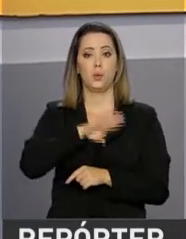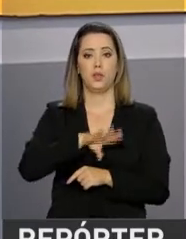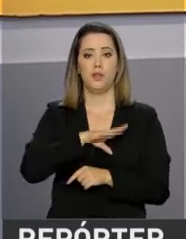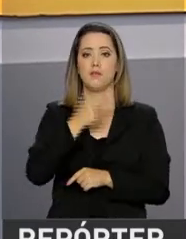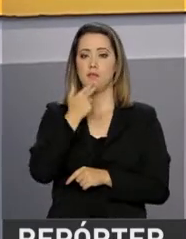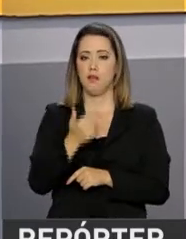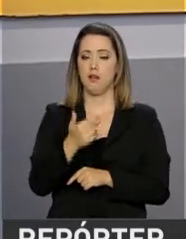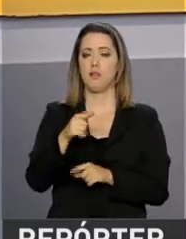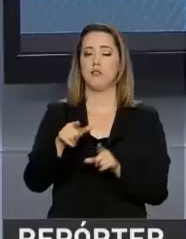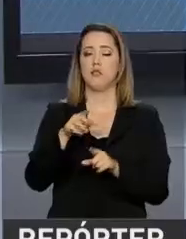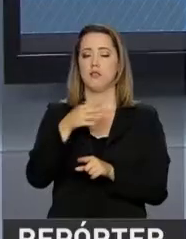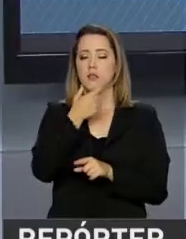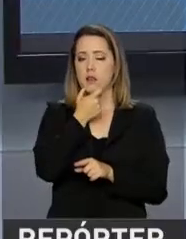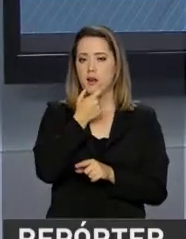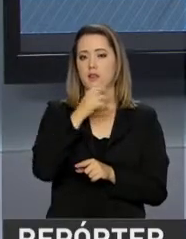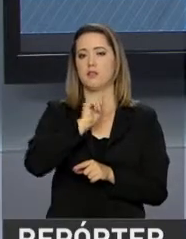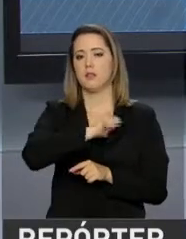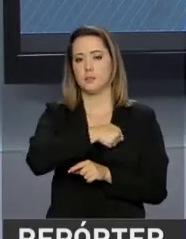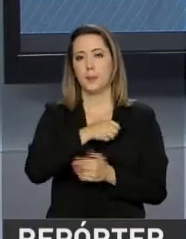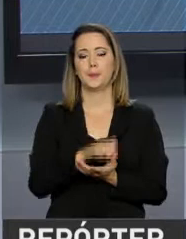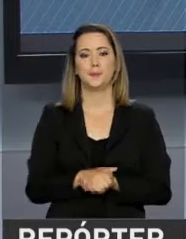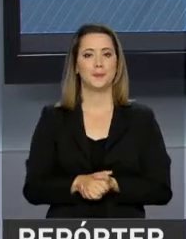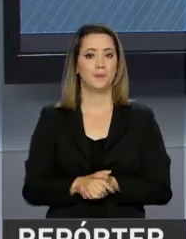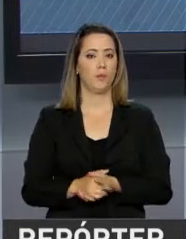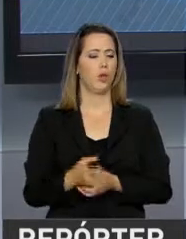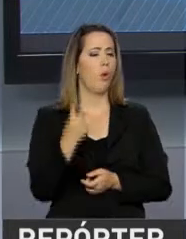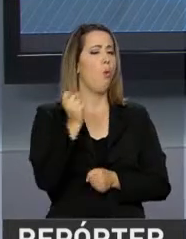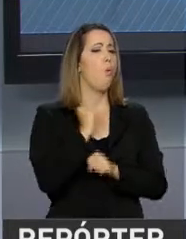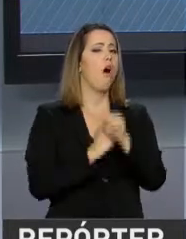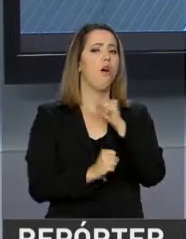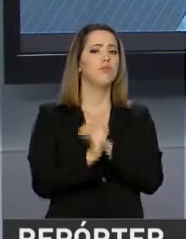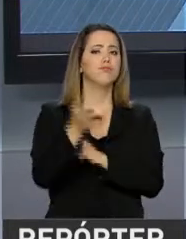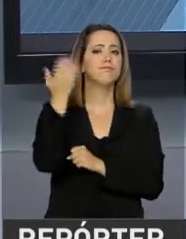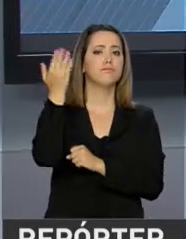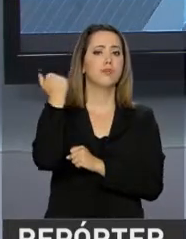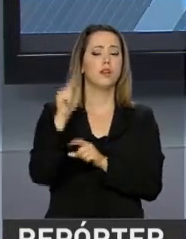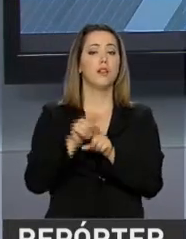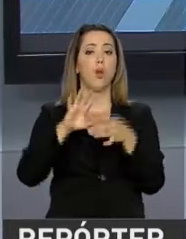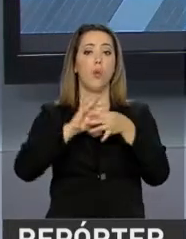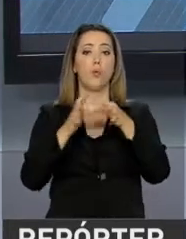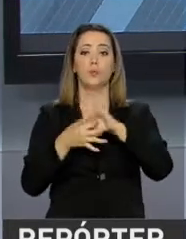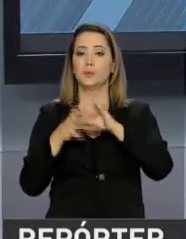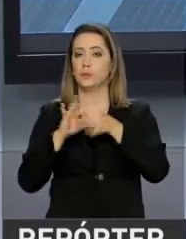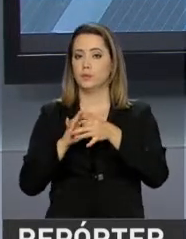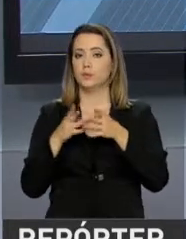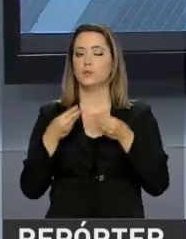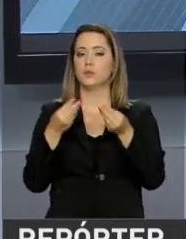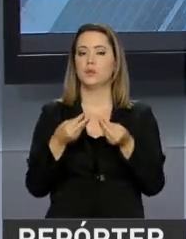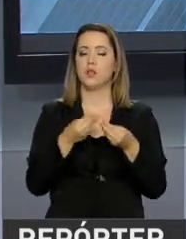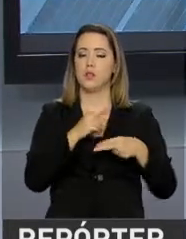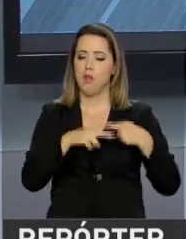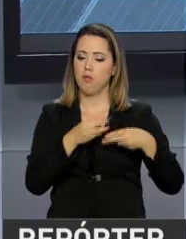e espanhol há um ano o rio de janeiro sediará os jogos olímpicos entre os legados dos jogos